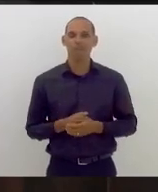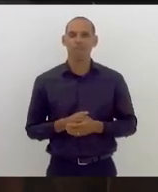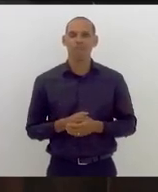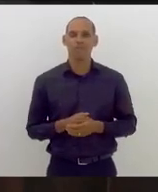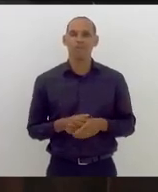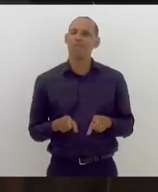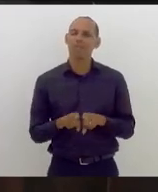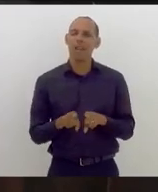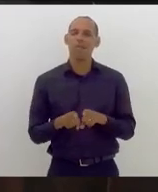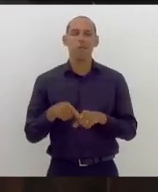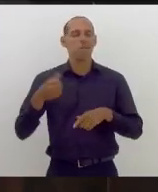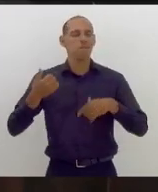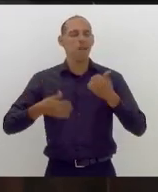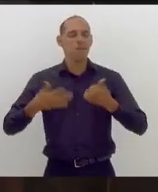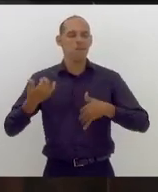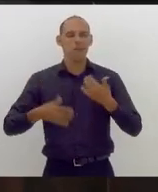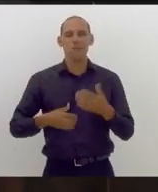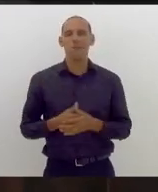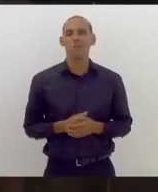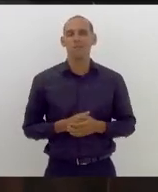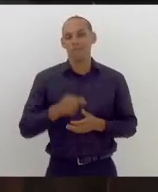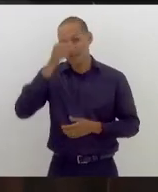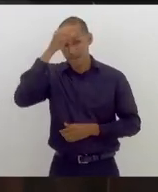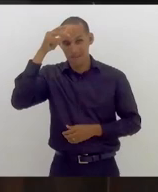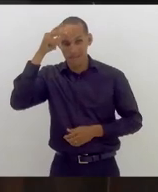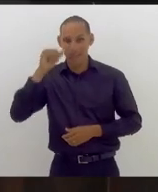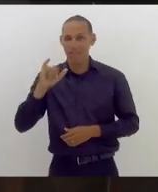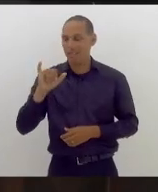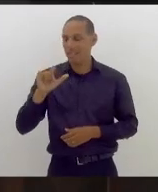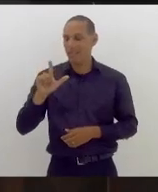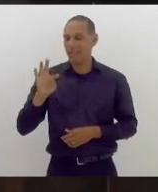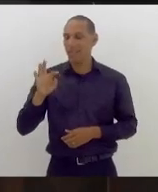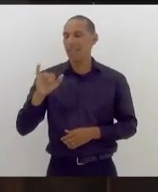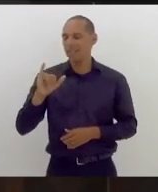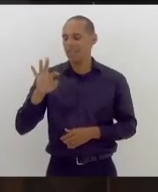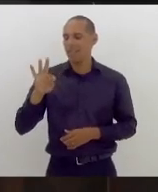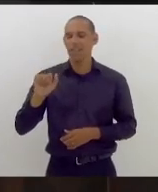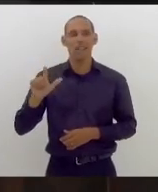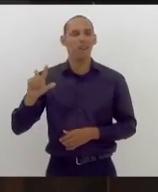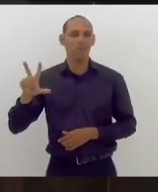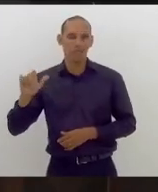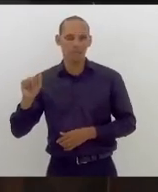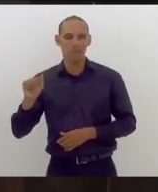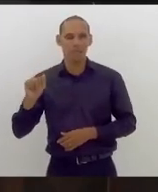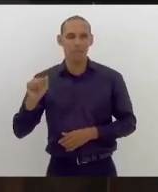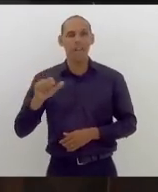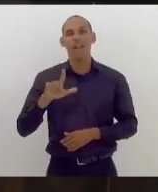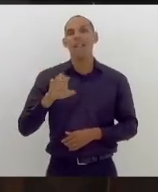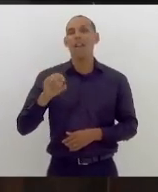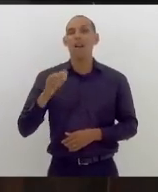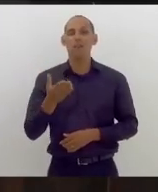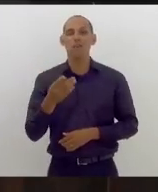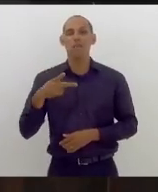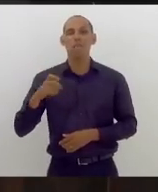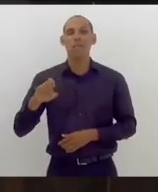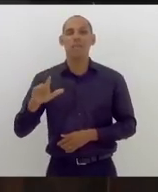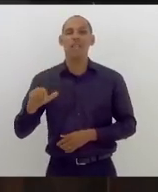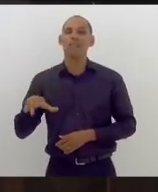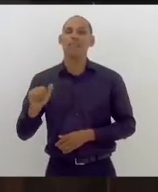também, para dar uma palavra, prefeito de Italva, meu xará, Léo Pelanca.